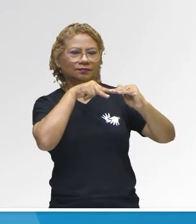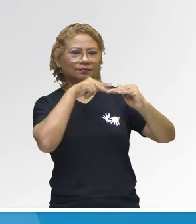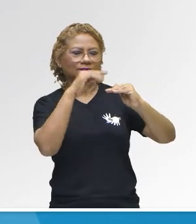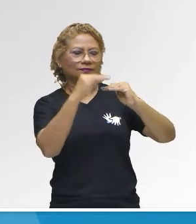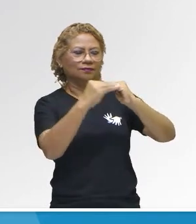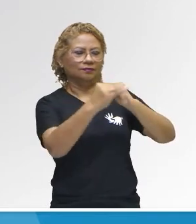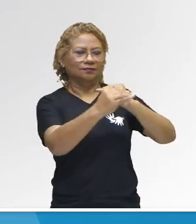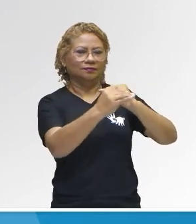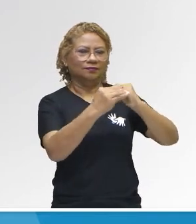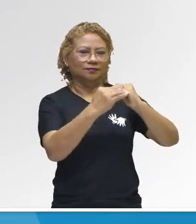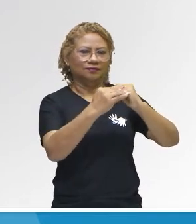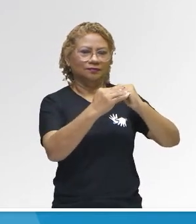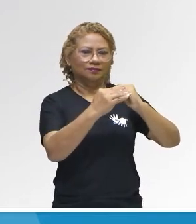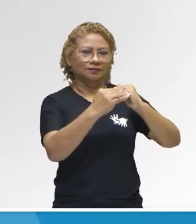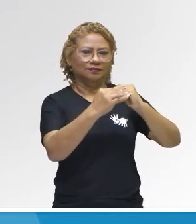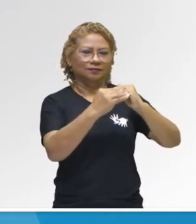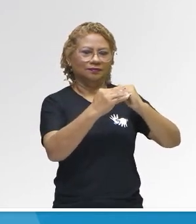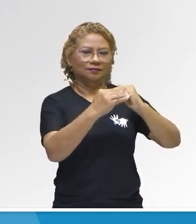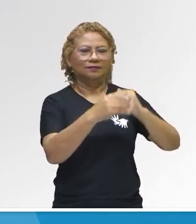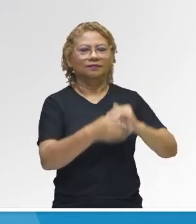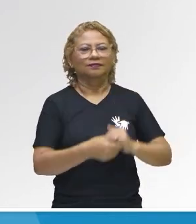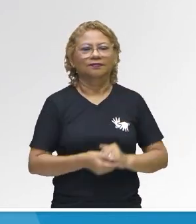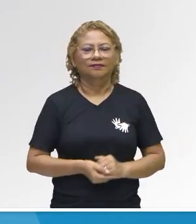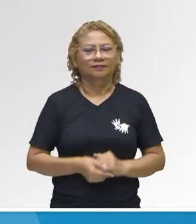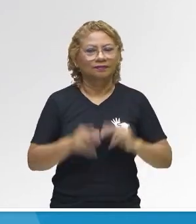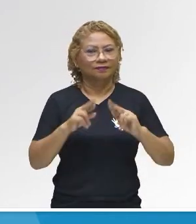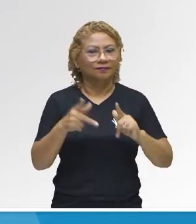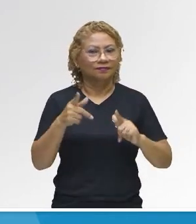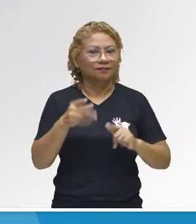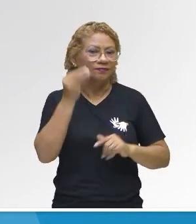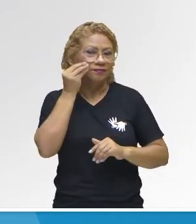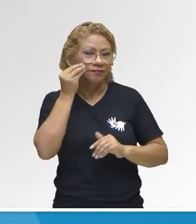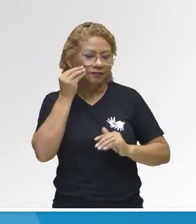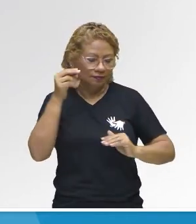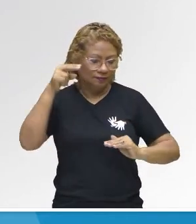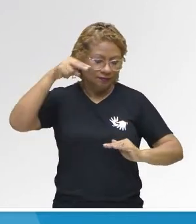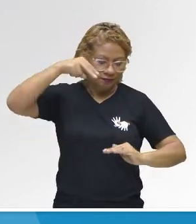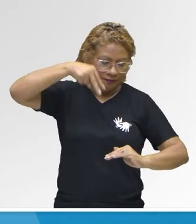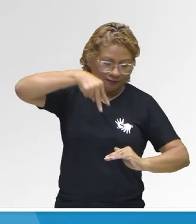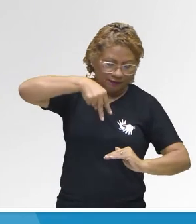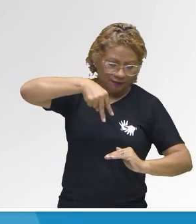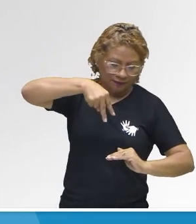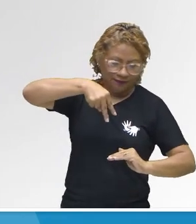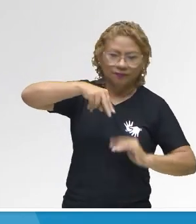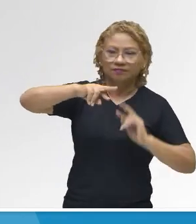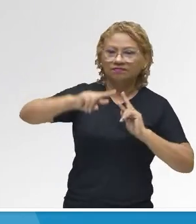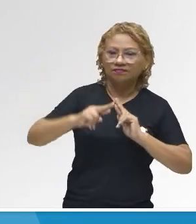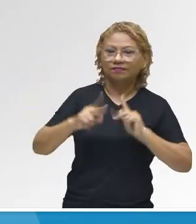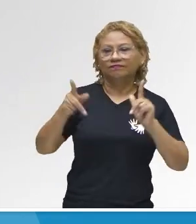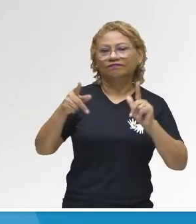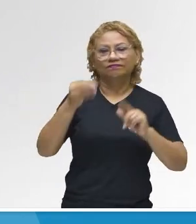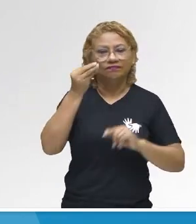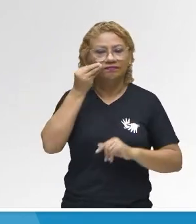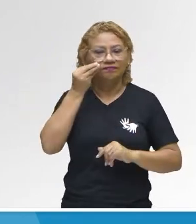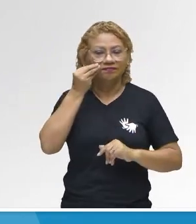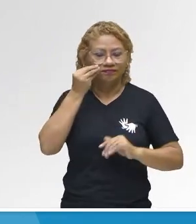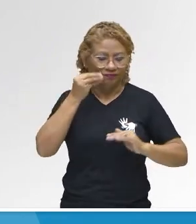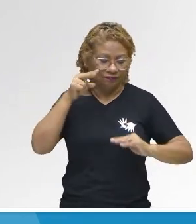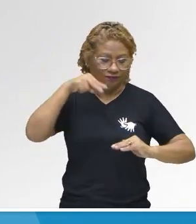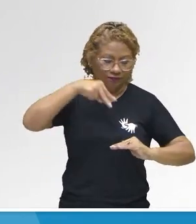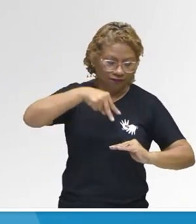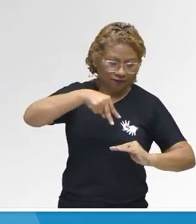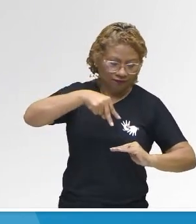objeto com aquela mesma característica que eu vi ali embaixo. Por quê? Porque são dimensões diferentes, né?